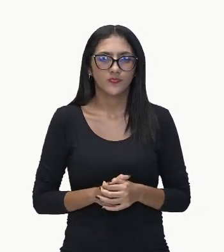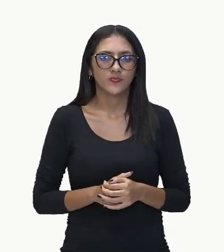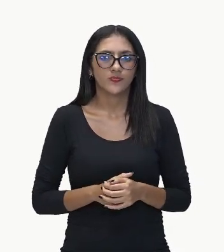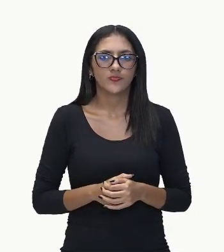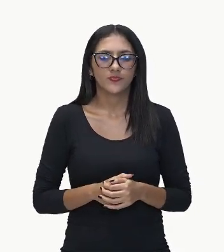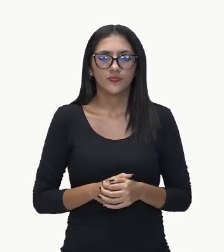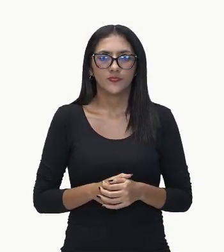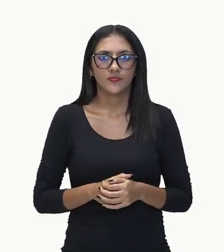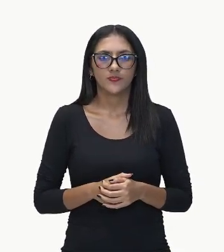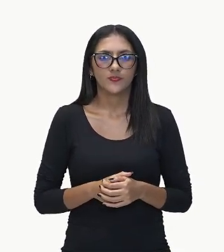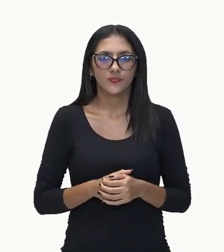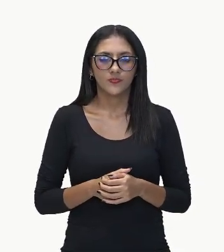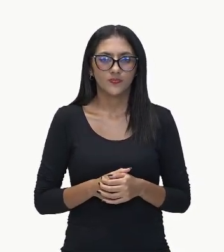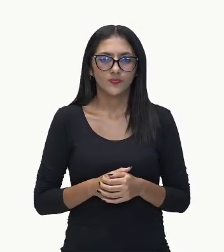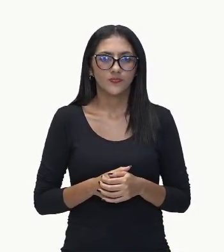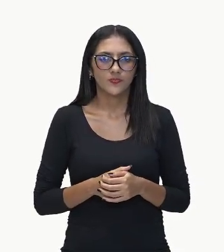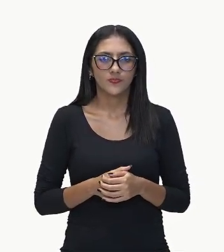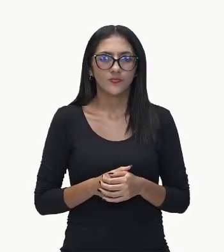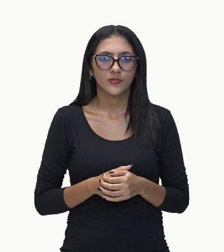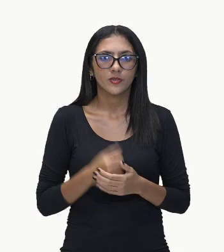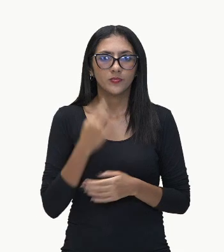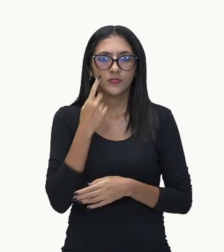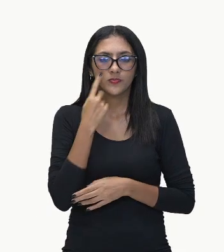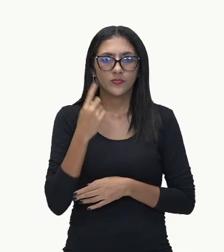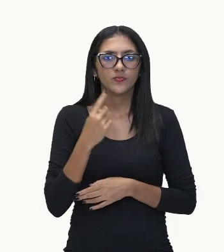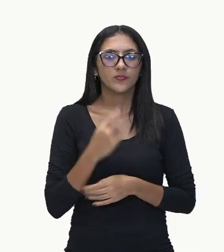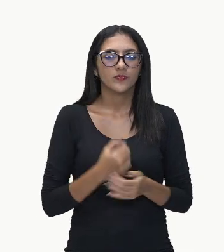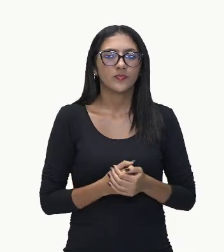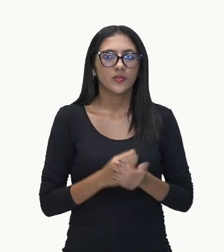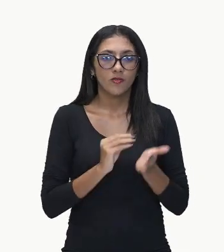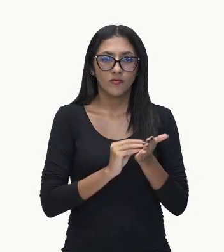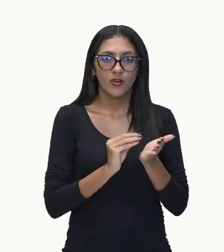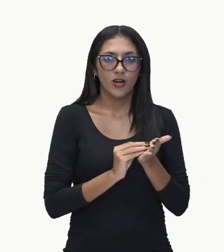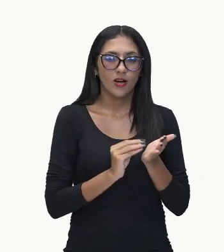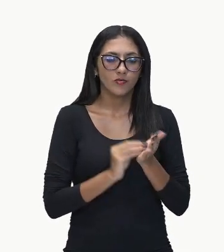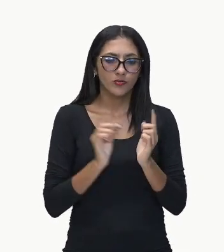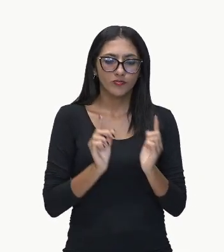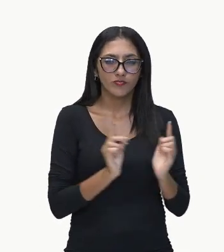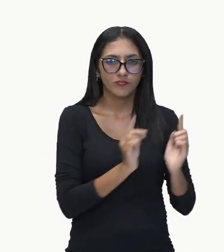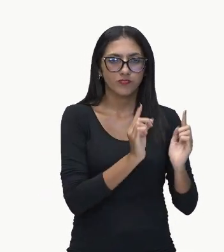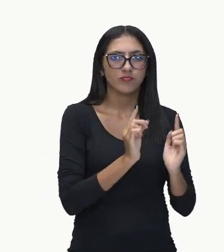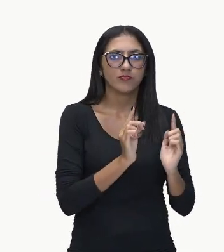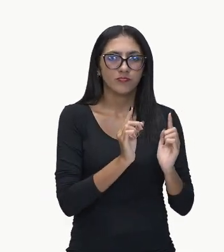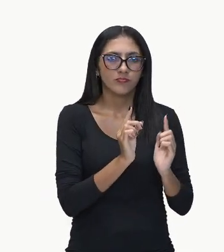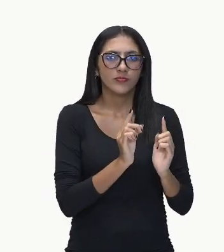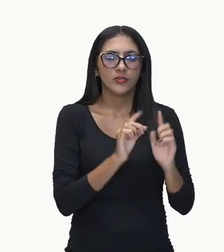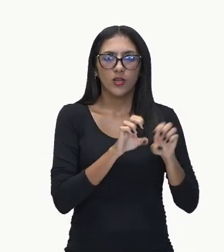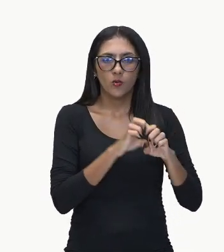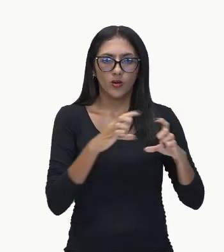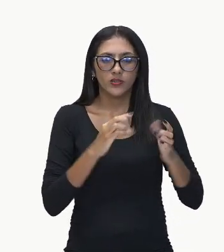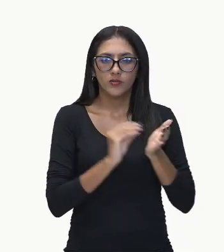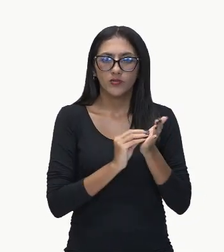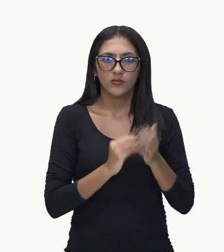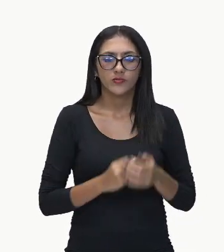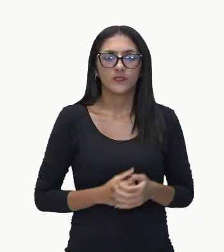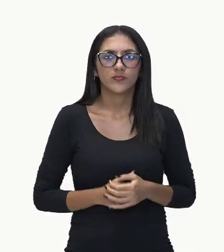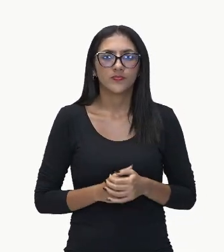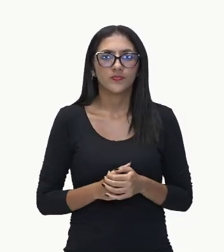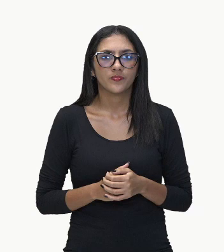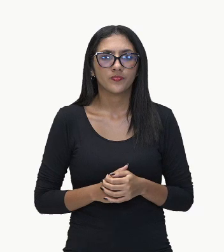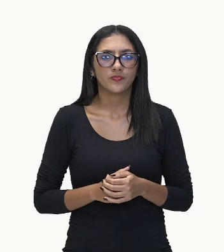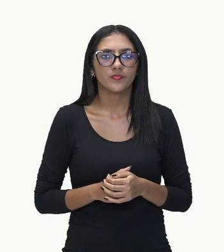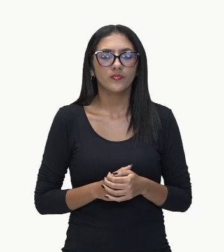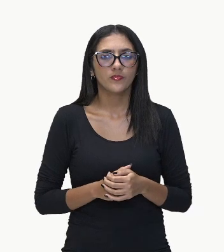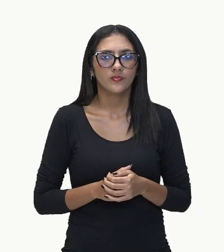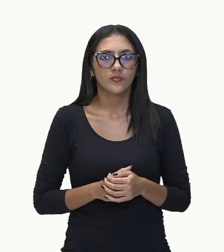outro lado nesse lado aqui ó nós vamos ter um trinômio quadrado perfeito tá legal E aí ó você já aprendeu né